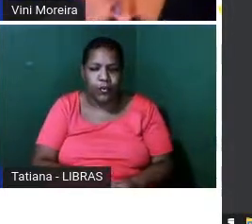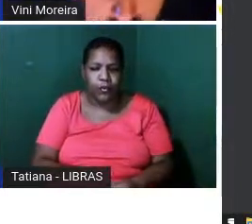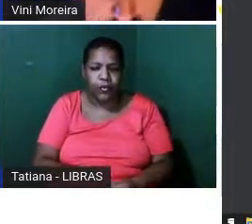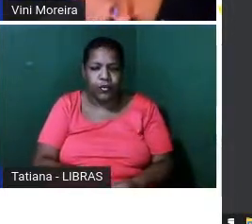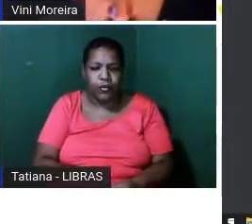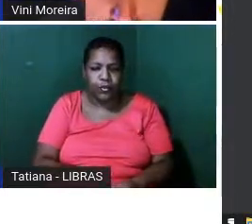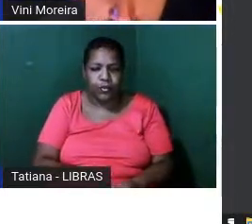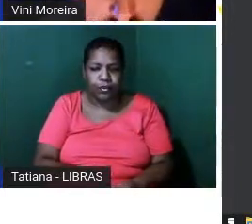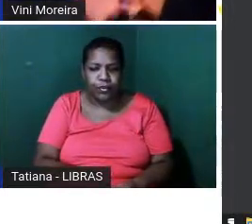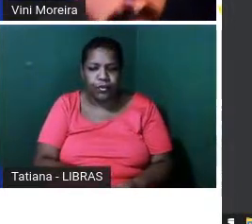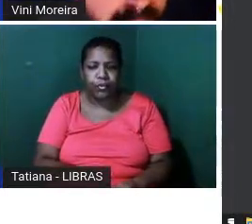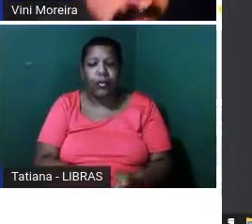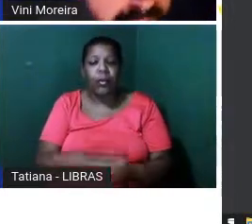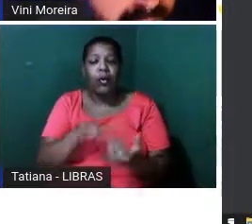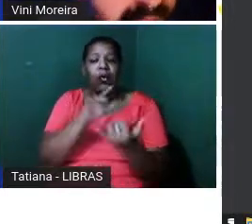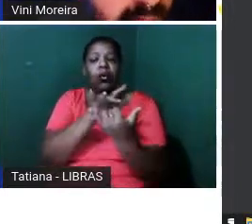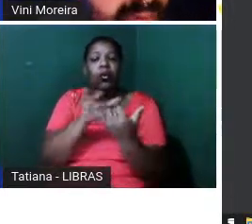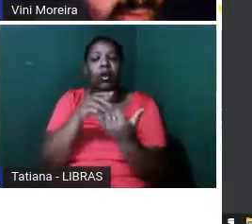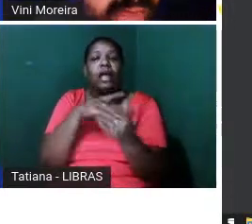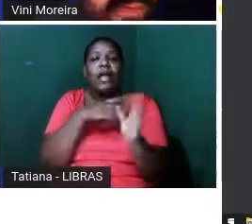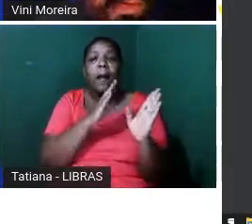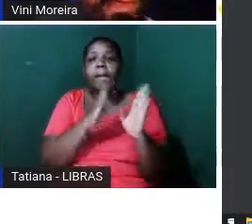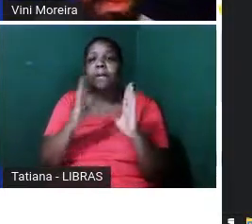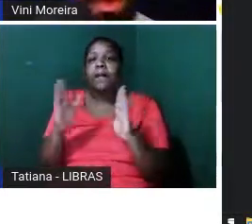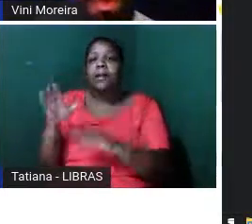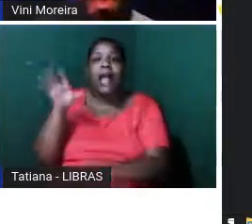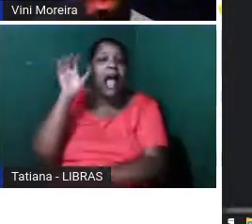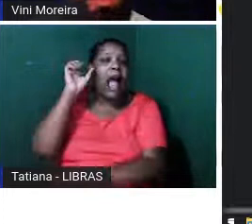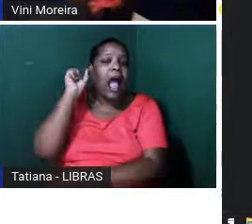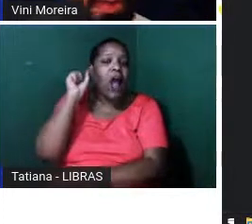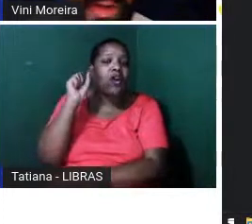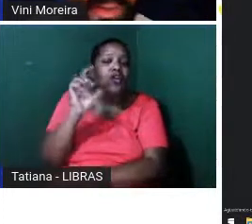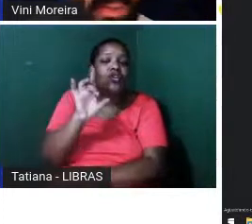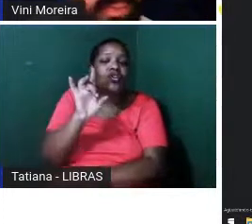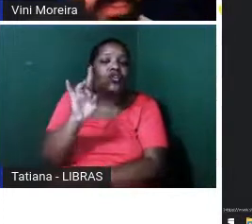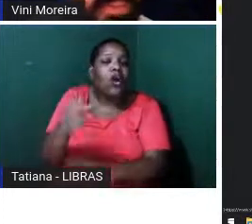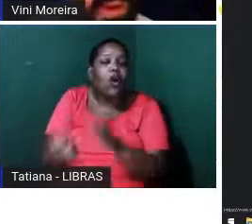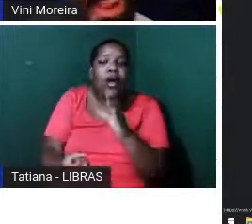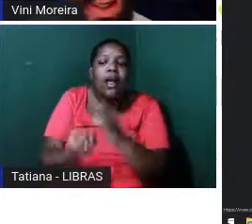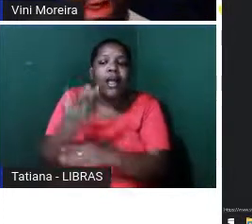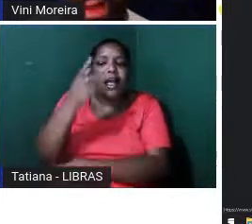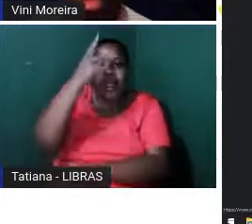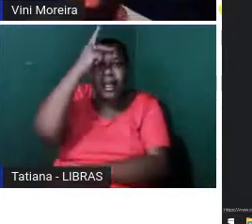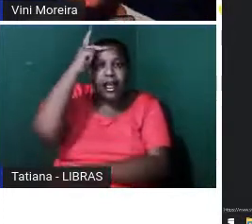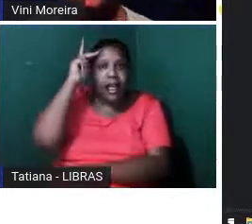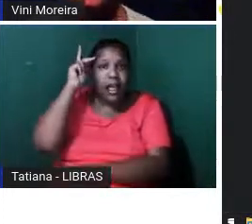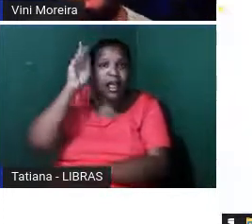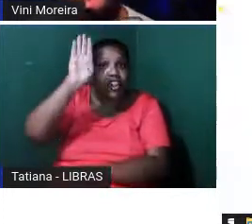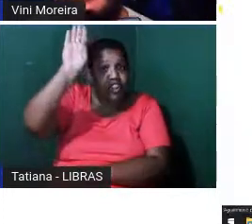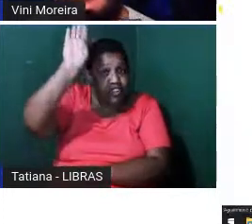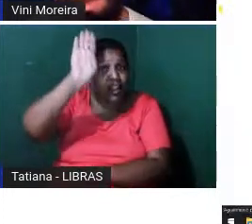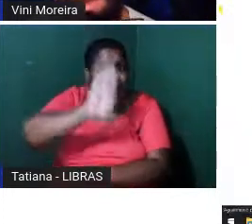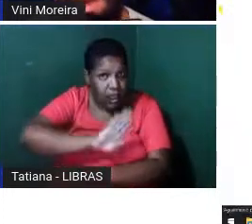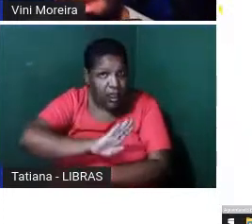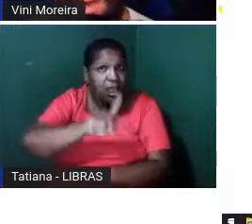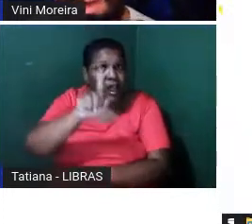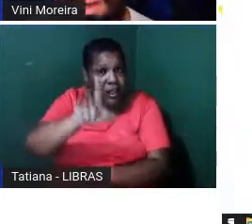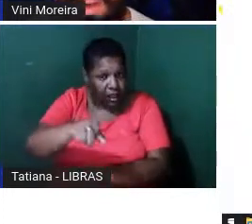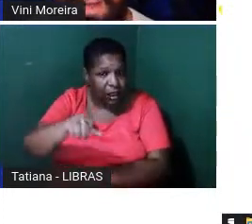preocupe YouTube cria uma biblioteca de áudio só para o criador de conteúdo uma biblioteca gratuita